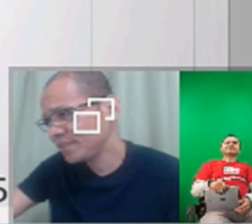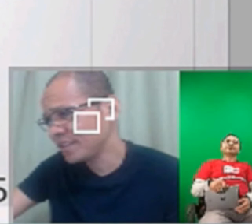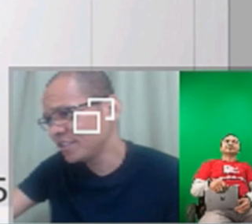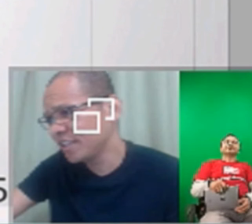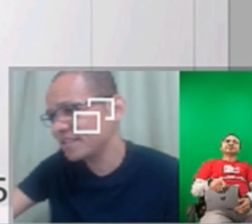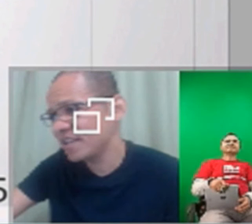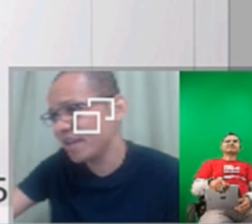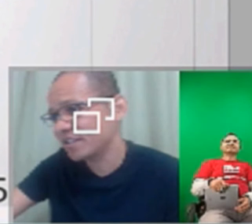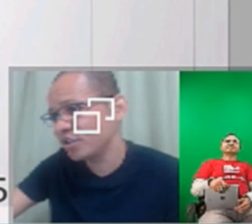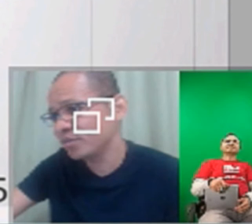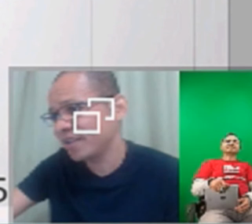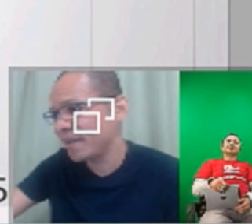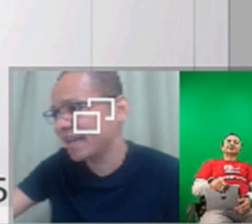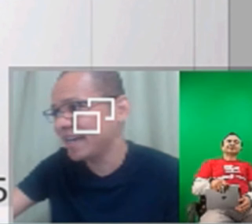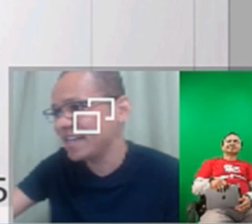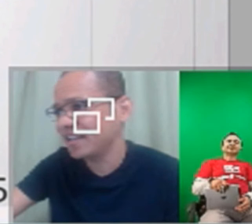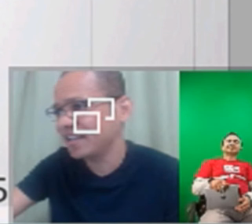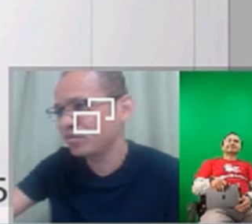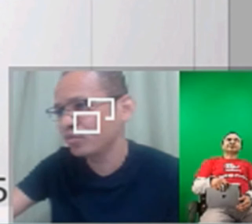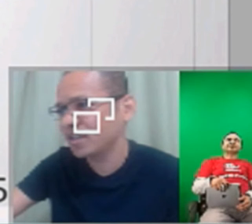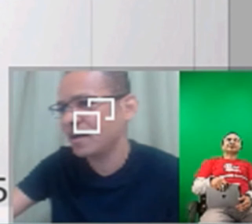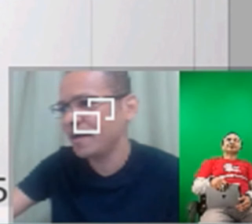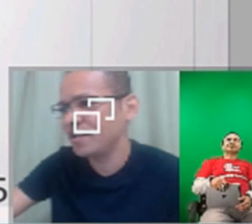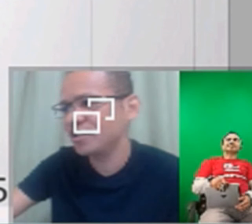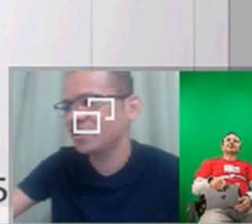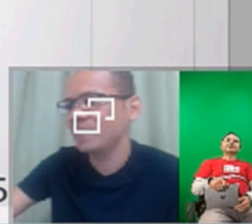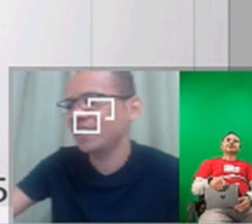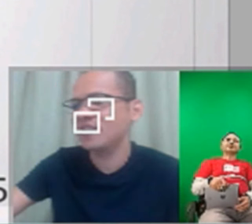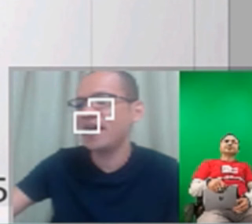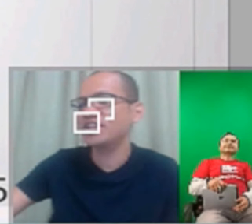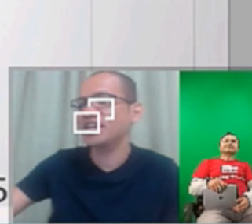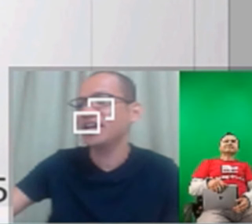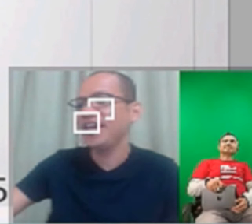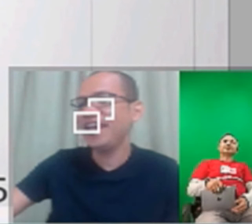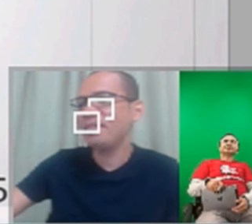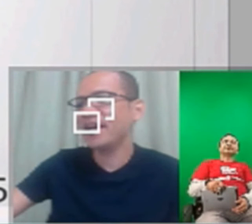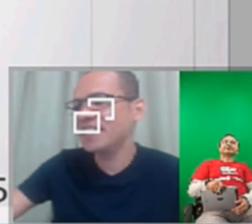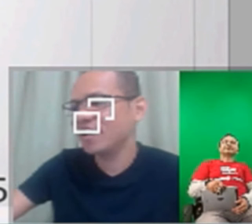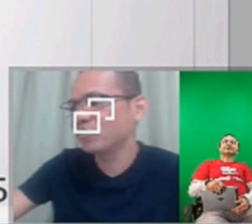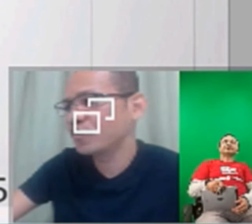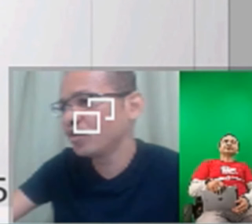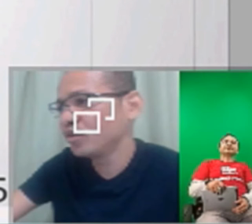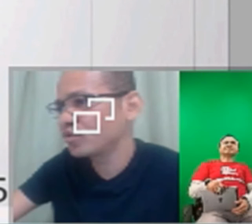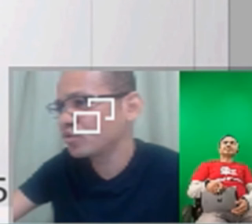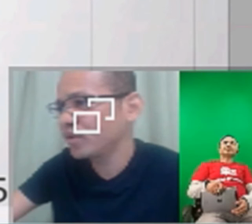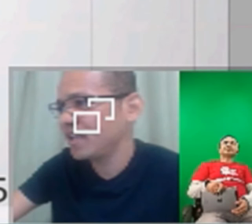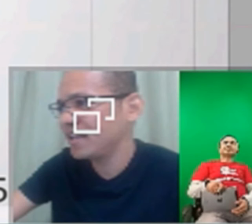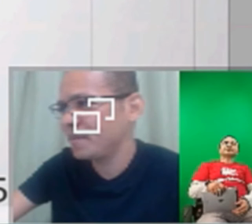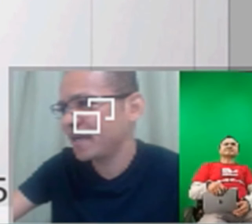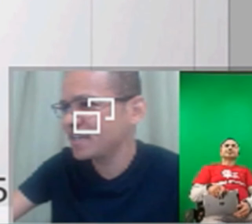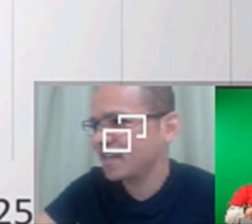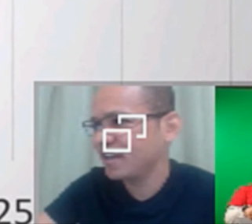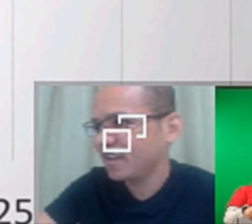energia, dinâmica cinemática. Se eu juntasse mecânica, né, tudo aqui, trabalho, energia, dinâmica, cinemática, e mecânica dos fluidos,